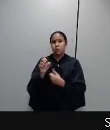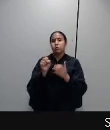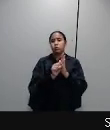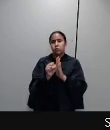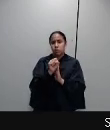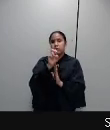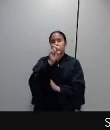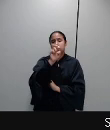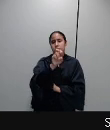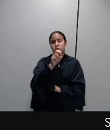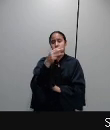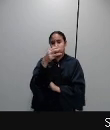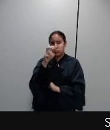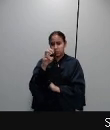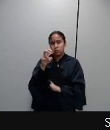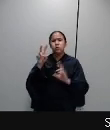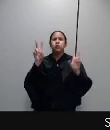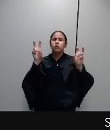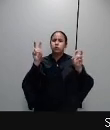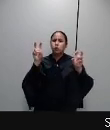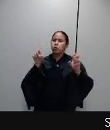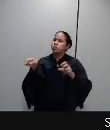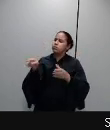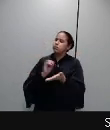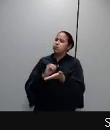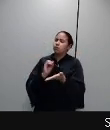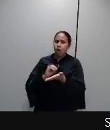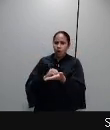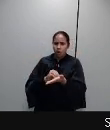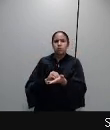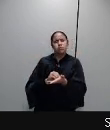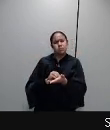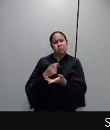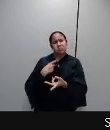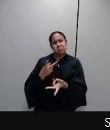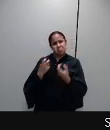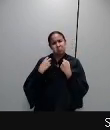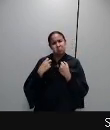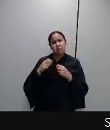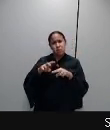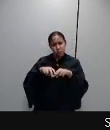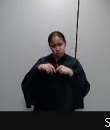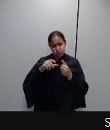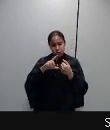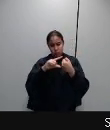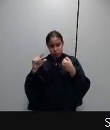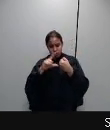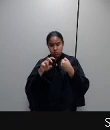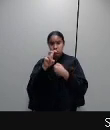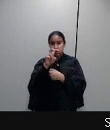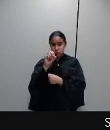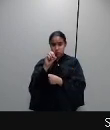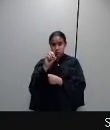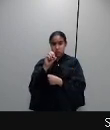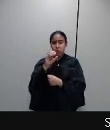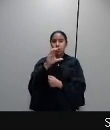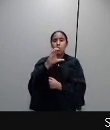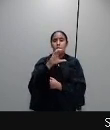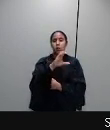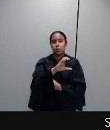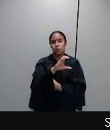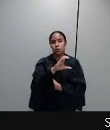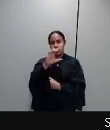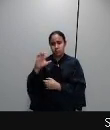não tributária na Bíblia redirecionamento da execução deverá ocorrer nos moldes do artigo 50 do Código Civil ou